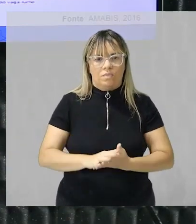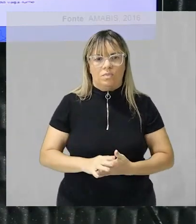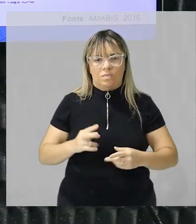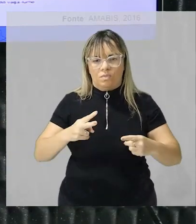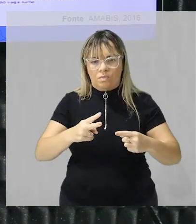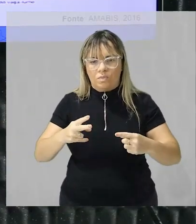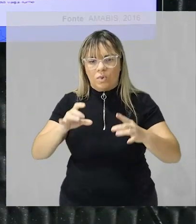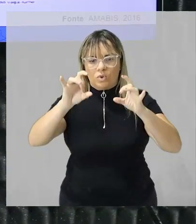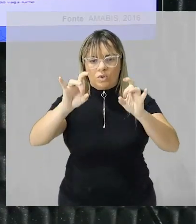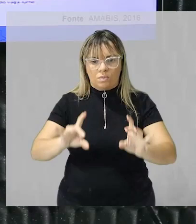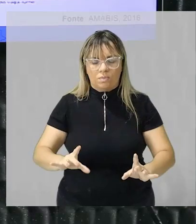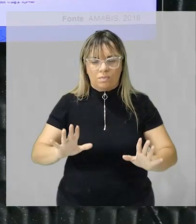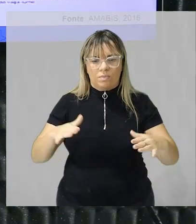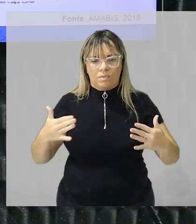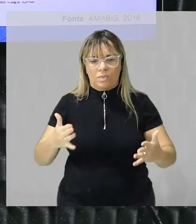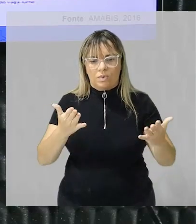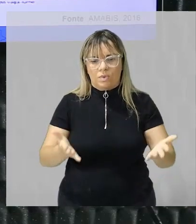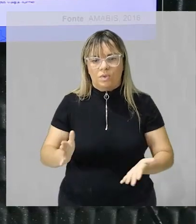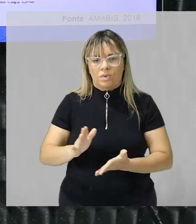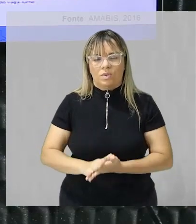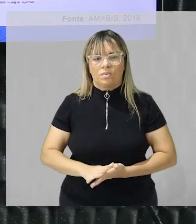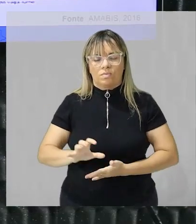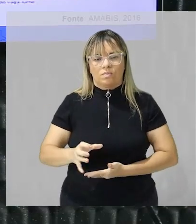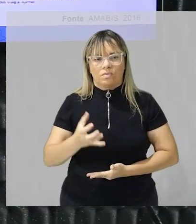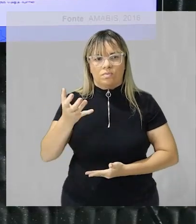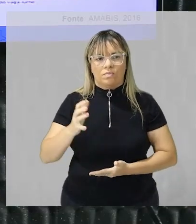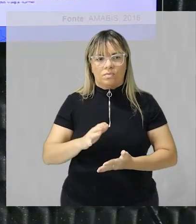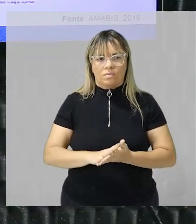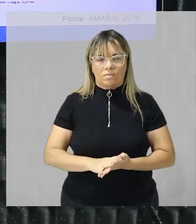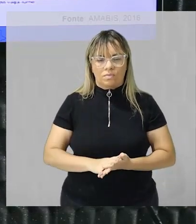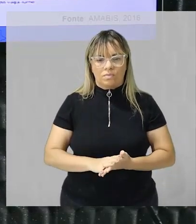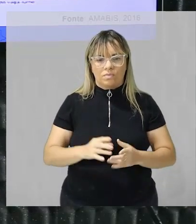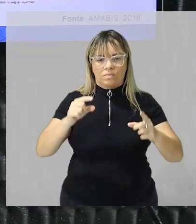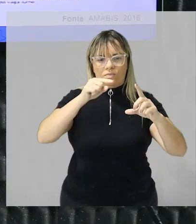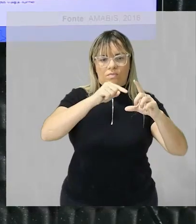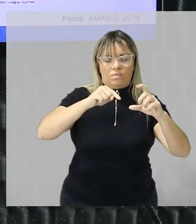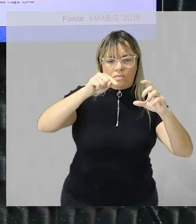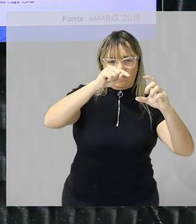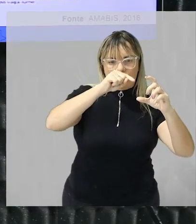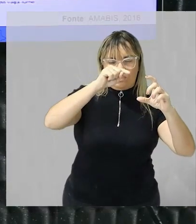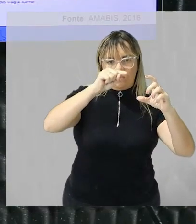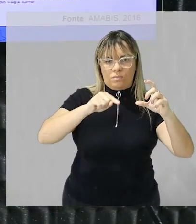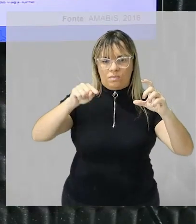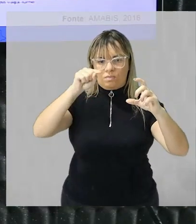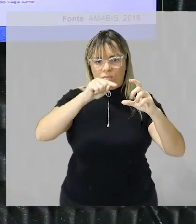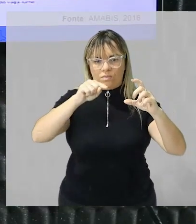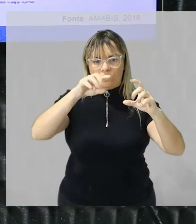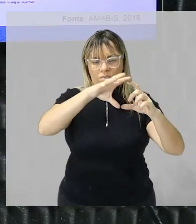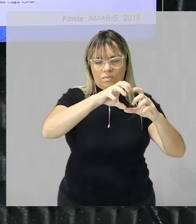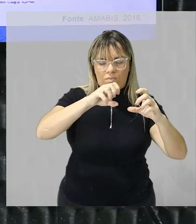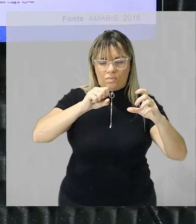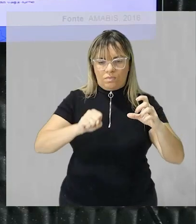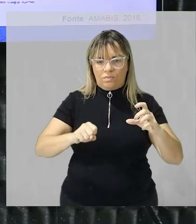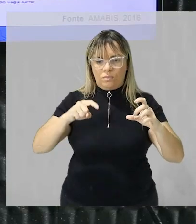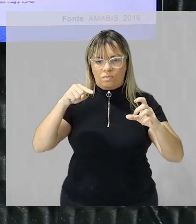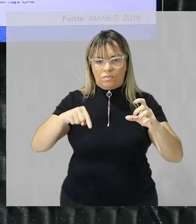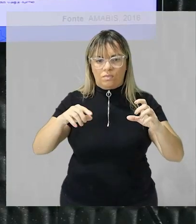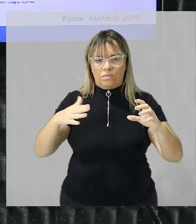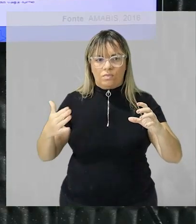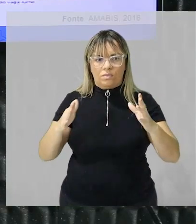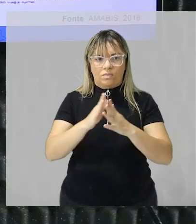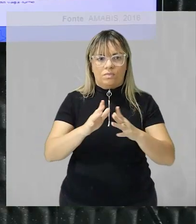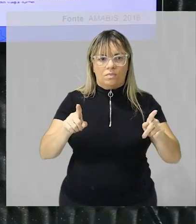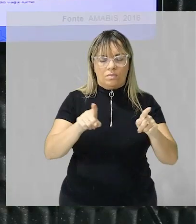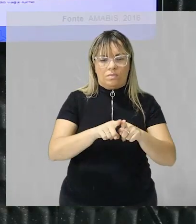pontos específicos. Então foi isso que foi feito, ó. Foi extraído o DNA de célula de bactéria, foi extraído o